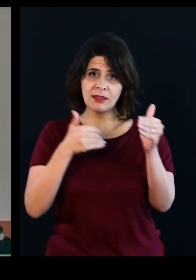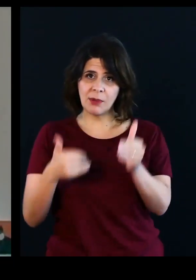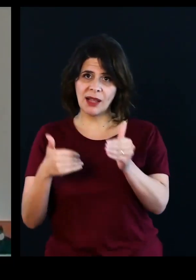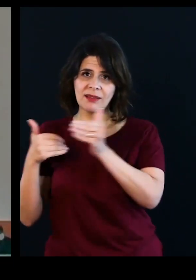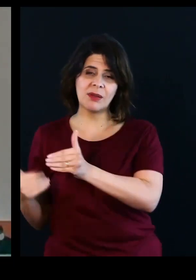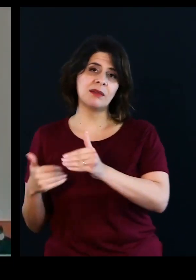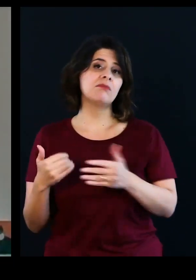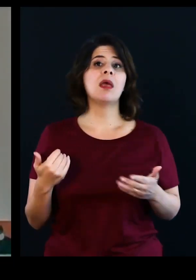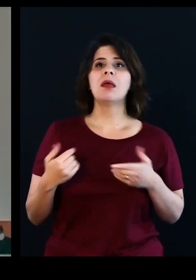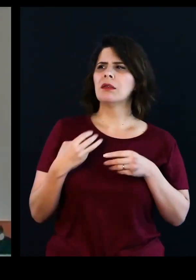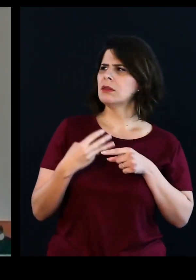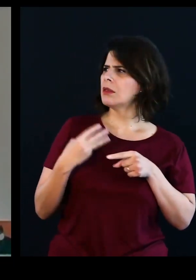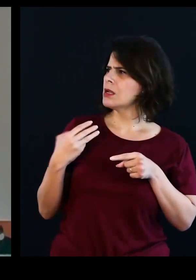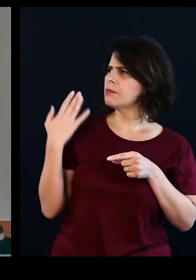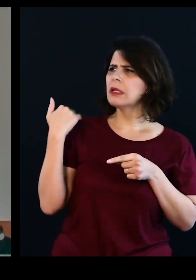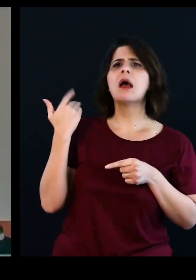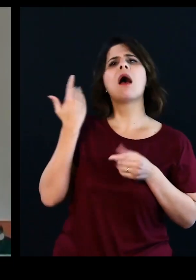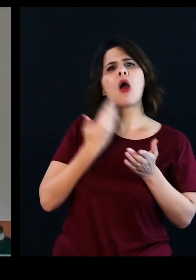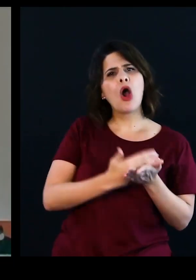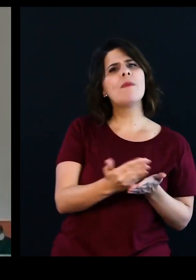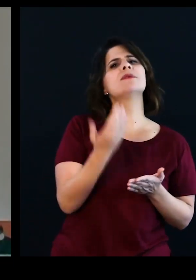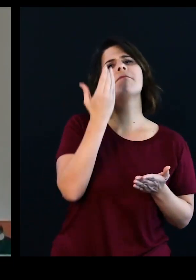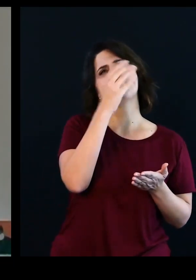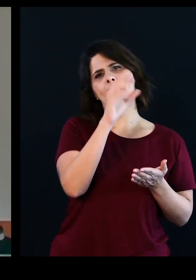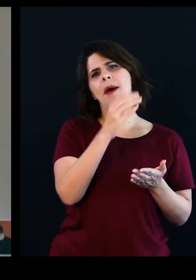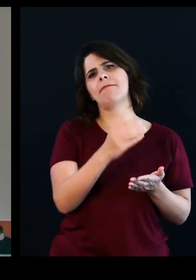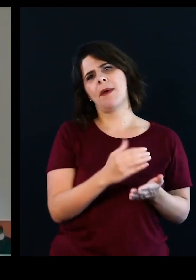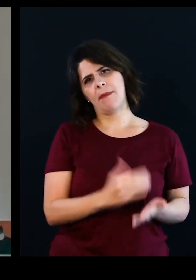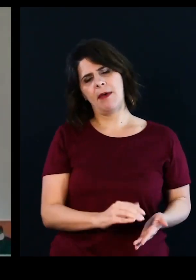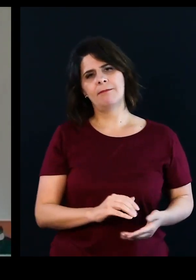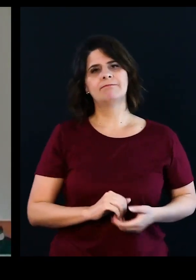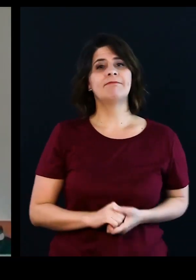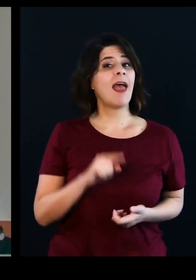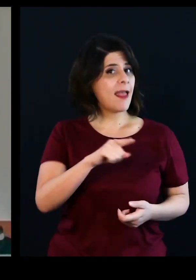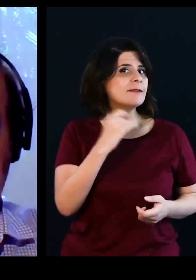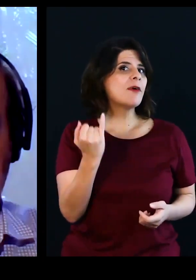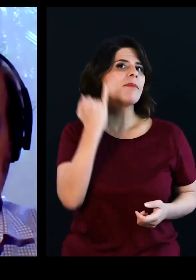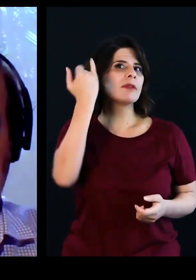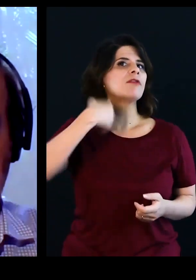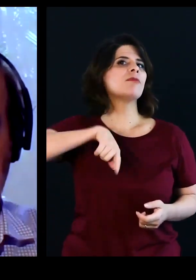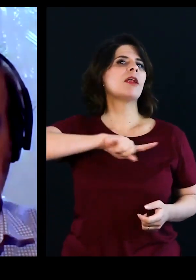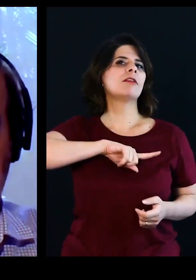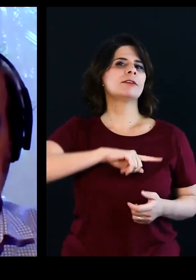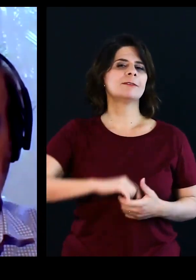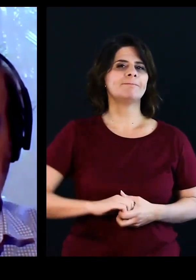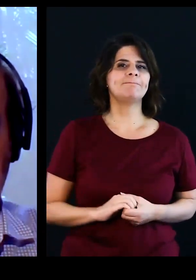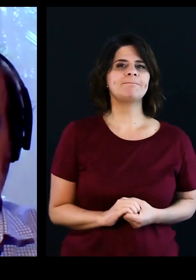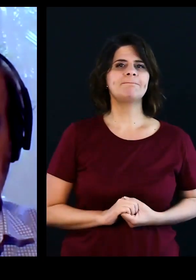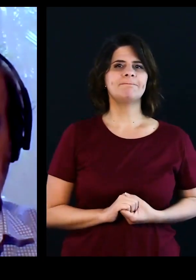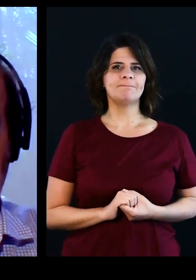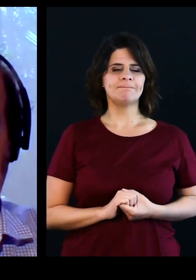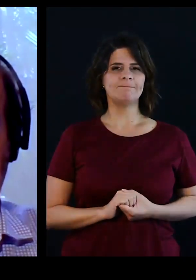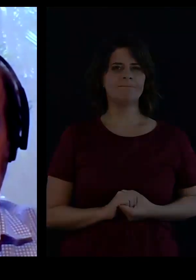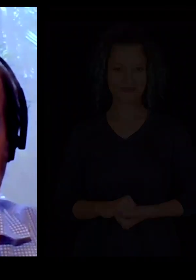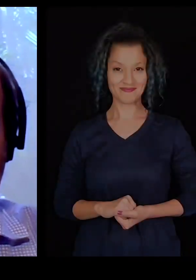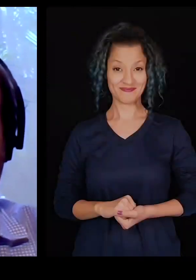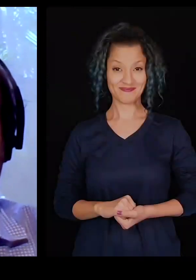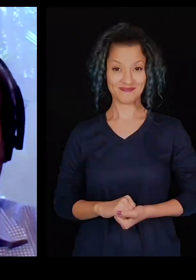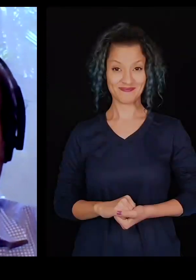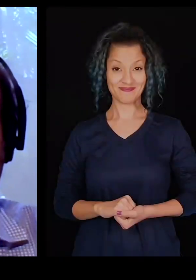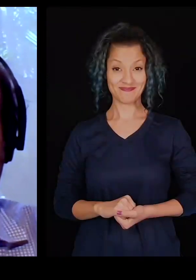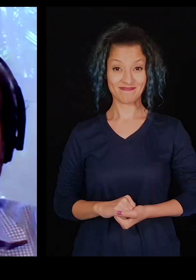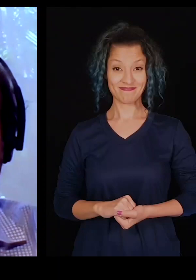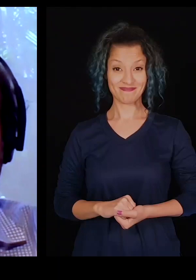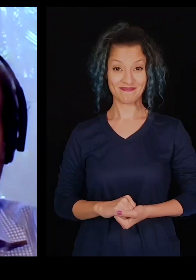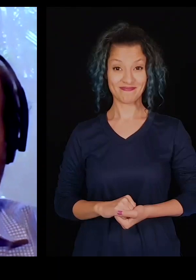foi uma vitória muito importante para nós nessa situação. Quando eu pensei esse encontro, né, do